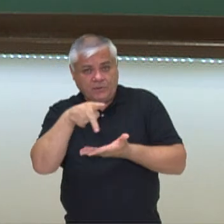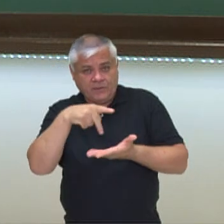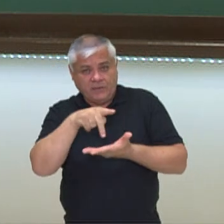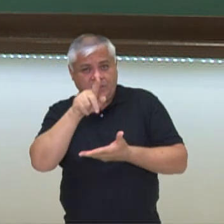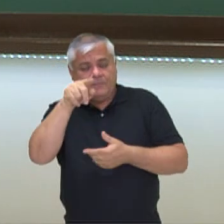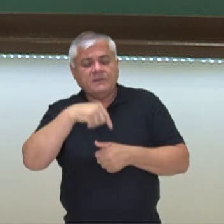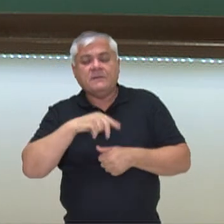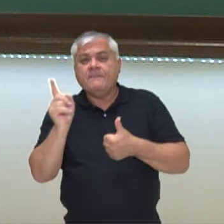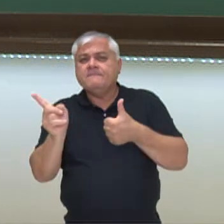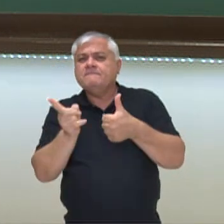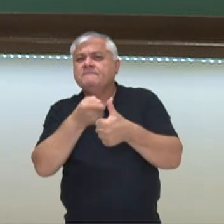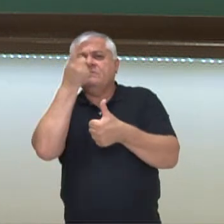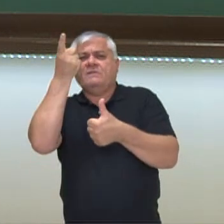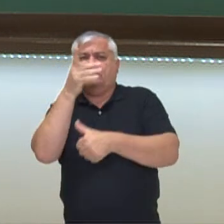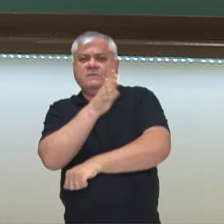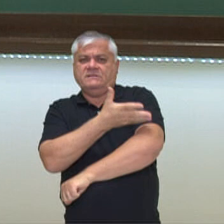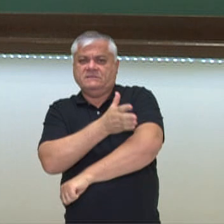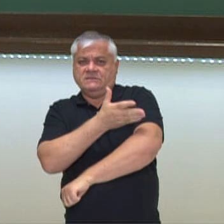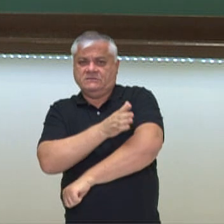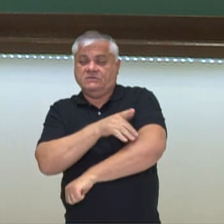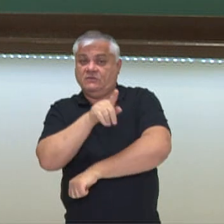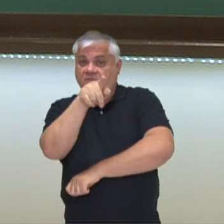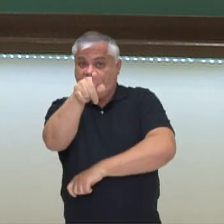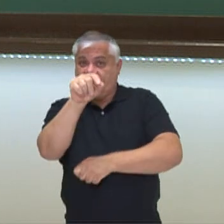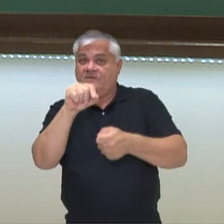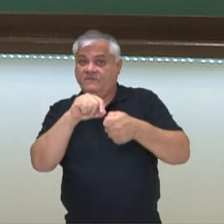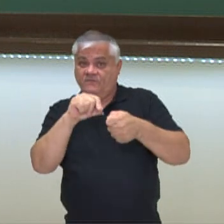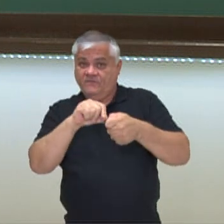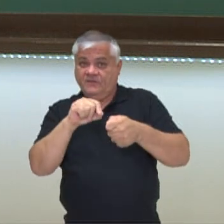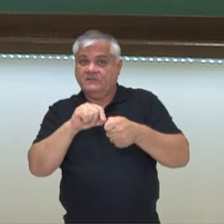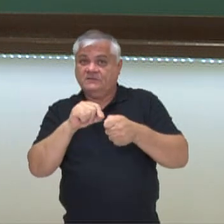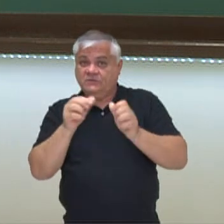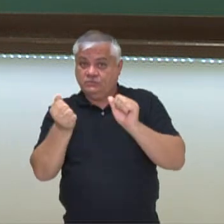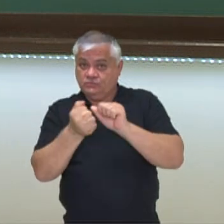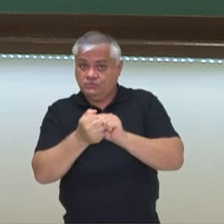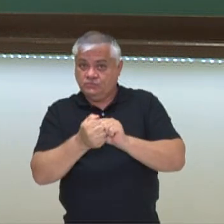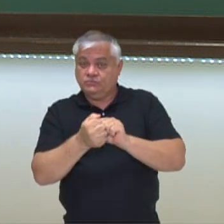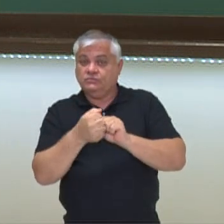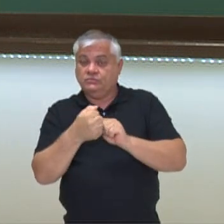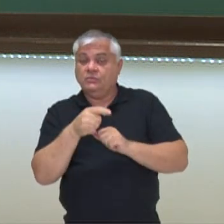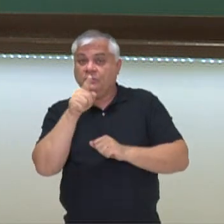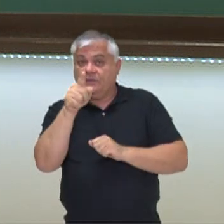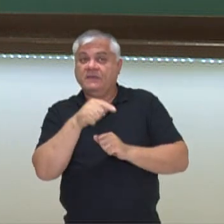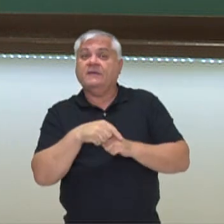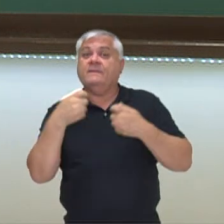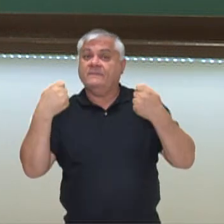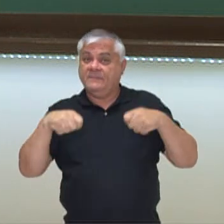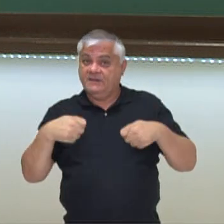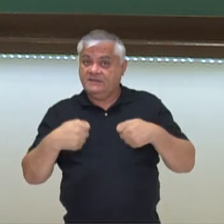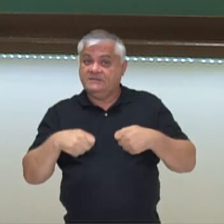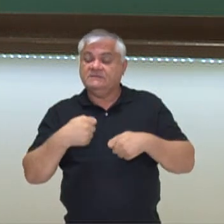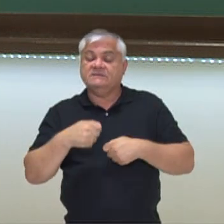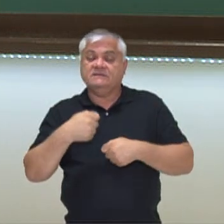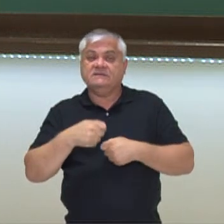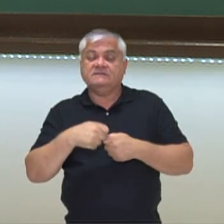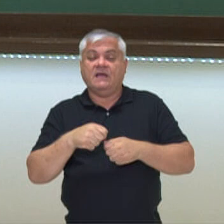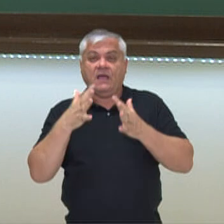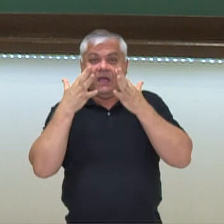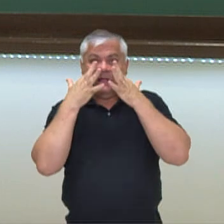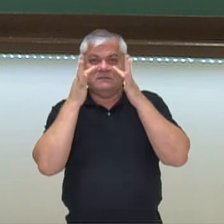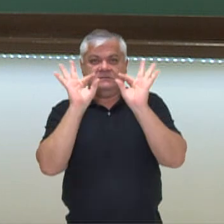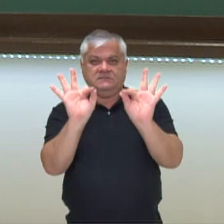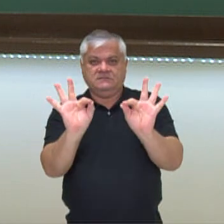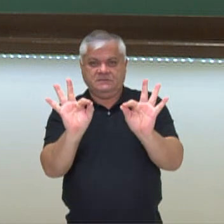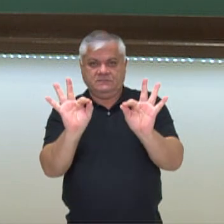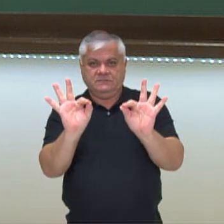que o primeiro exercício que você se propõe a fazer junto comigo é o listening, a audição.